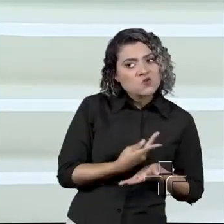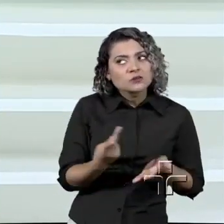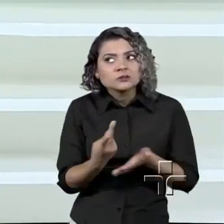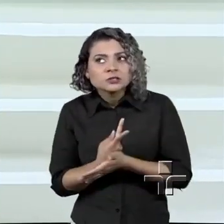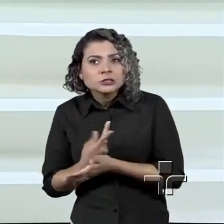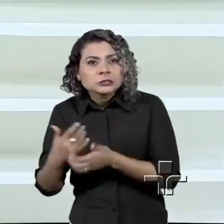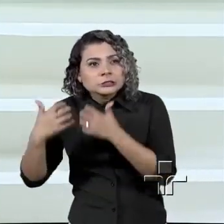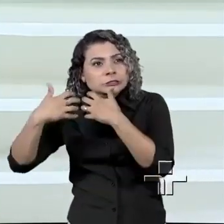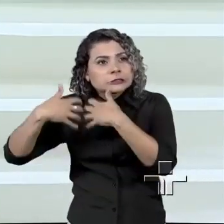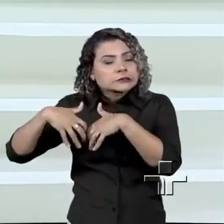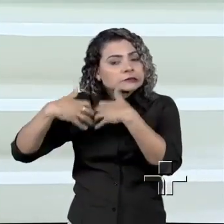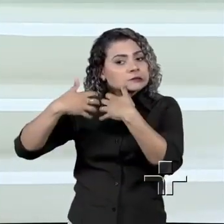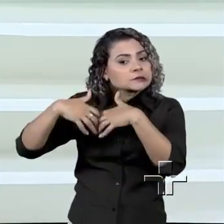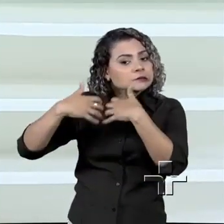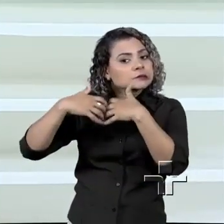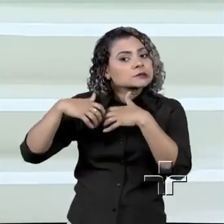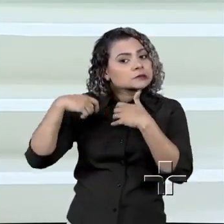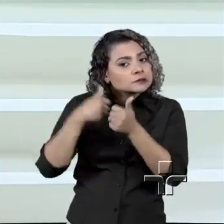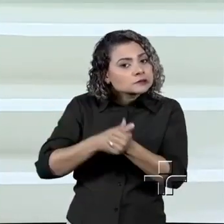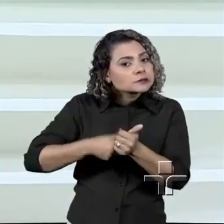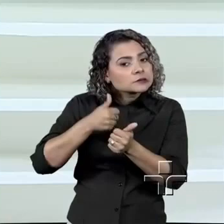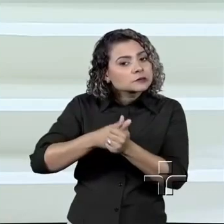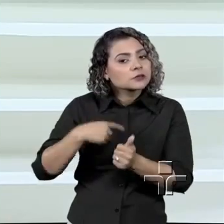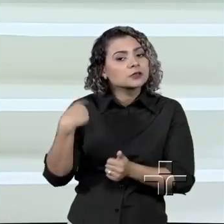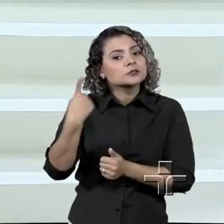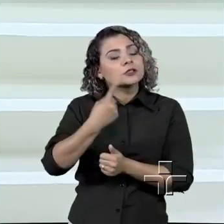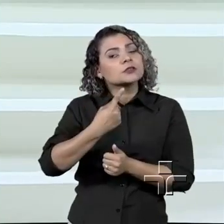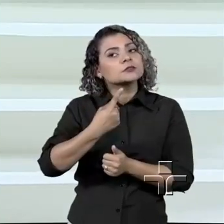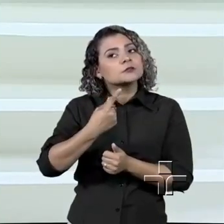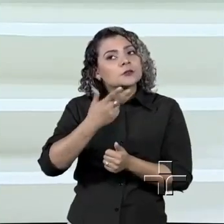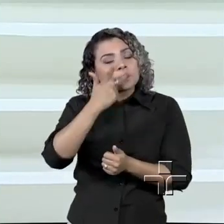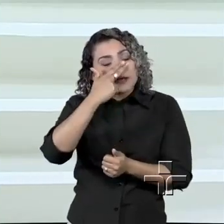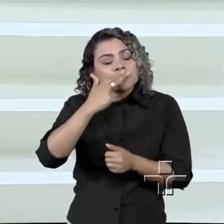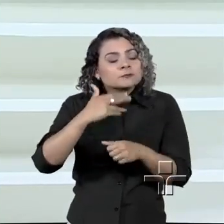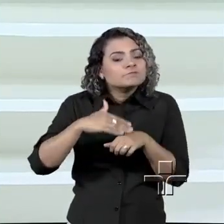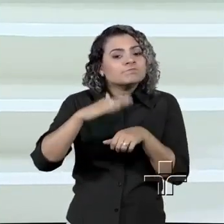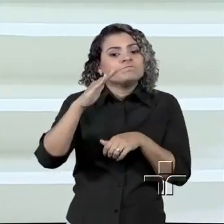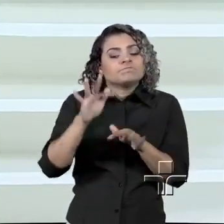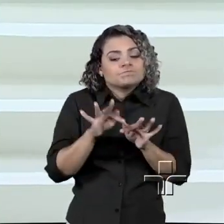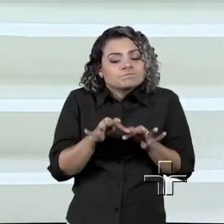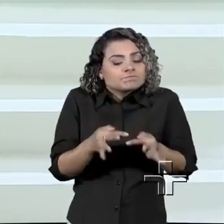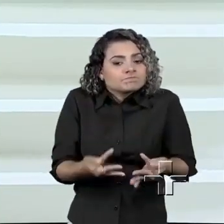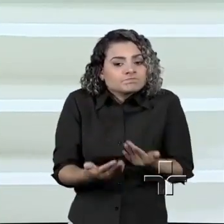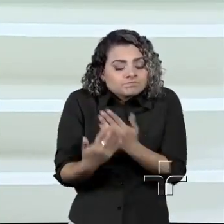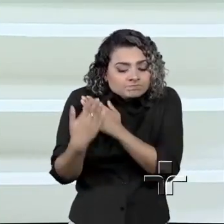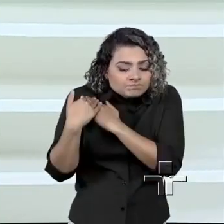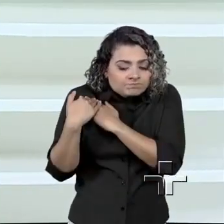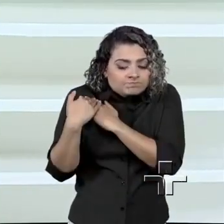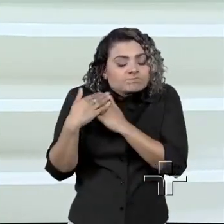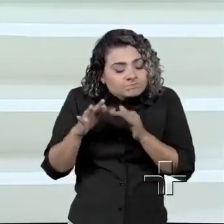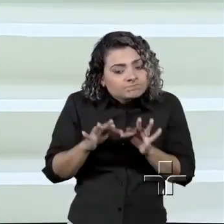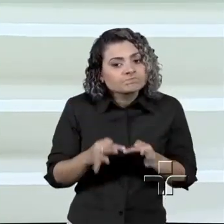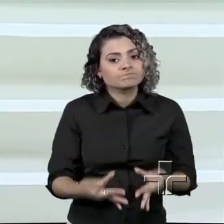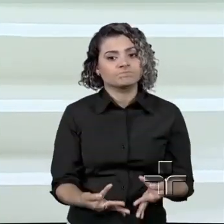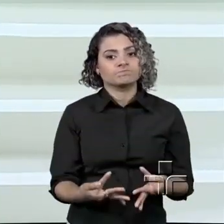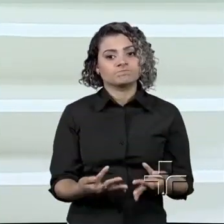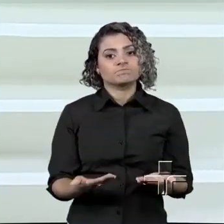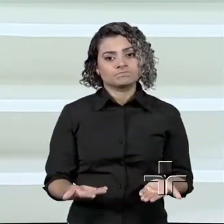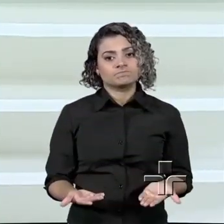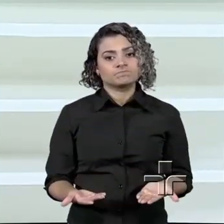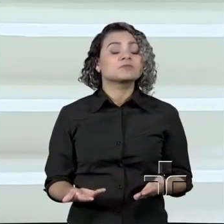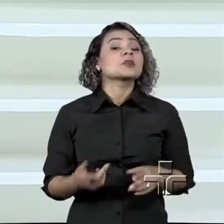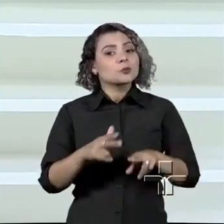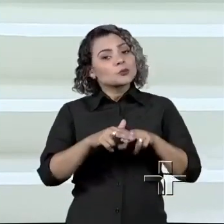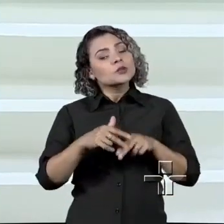cometidos, a gente também fica mais imbuído de humildade. E eu